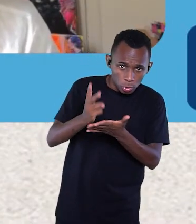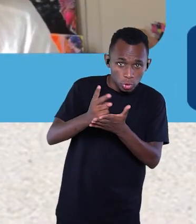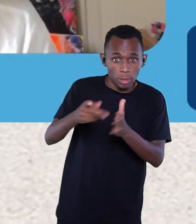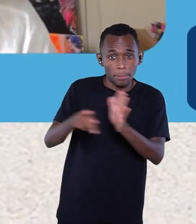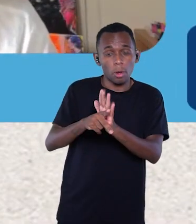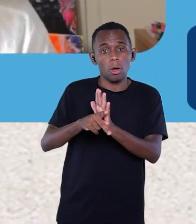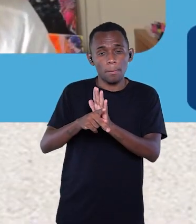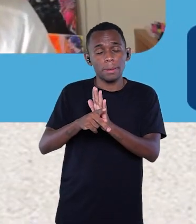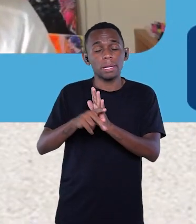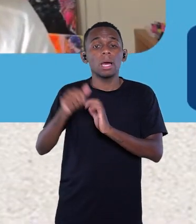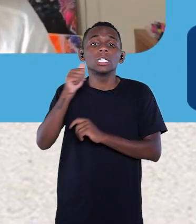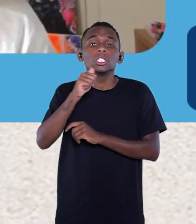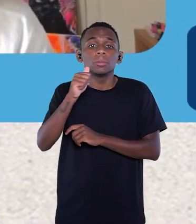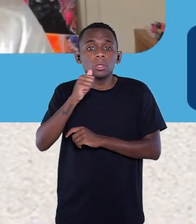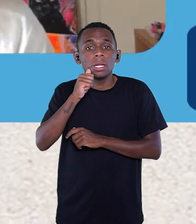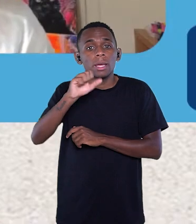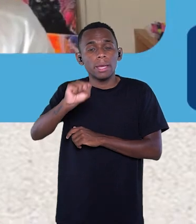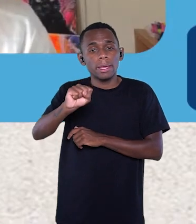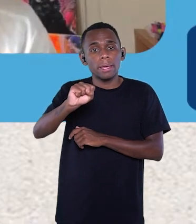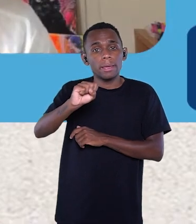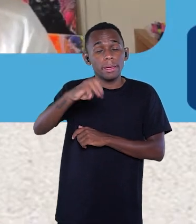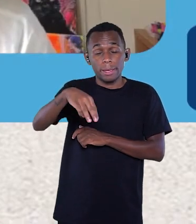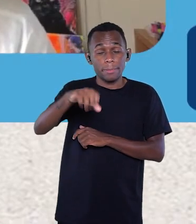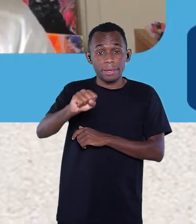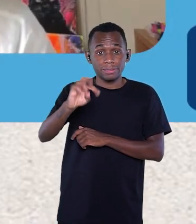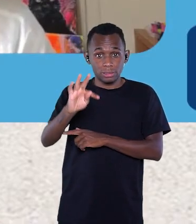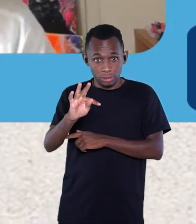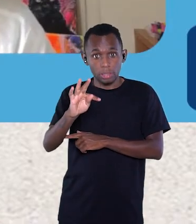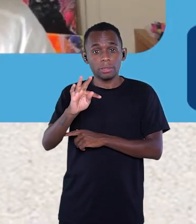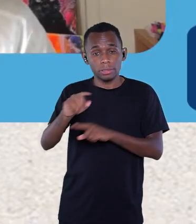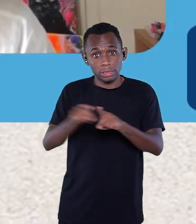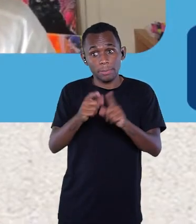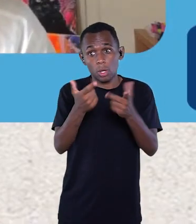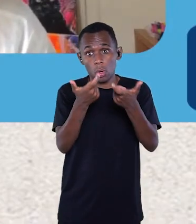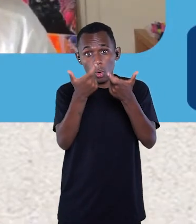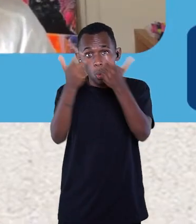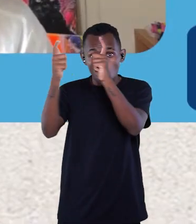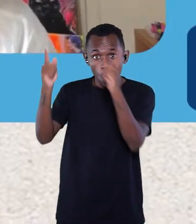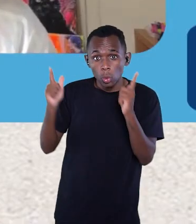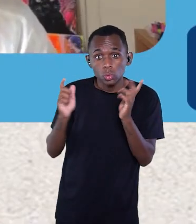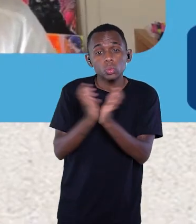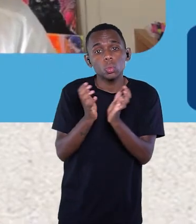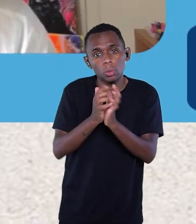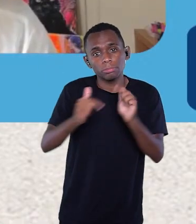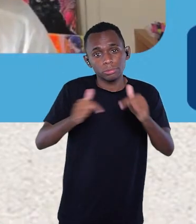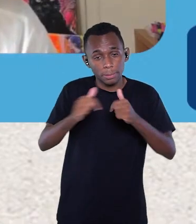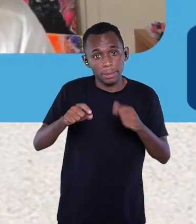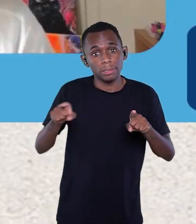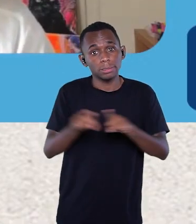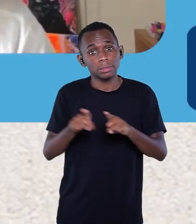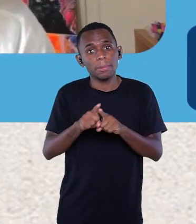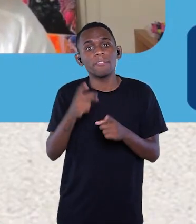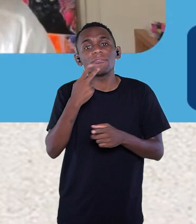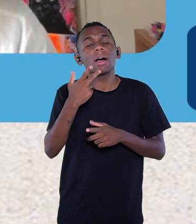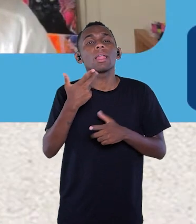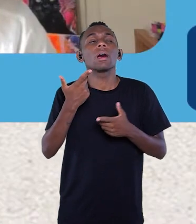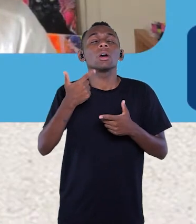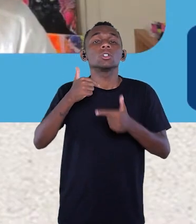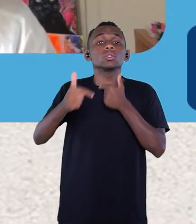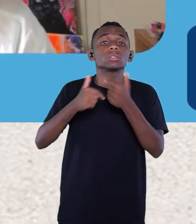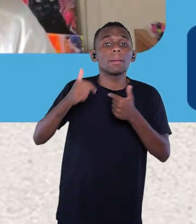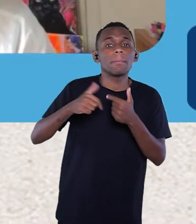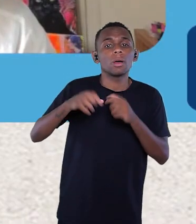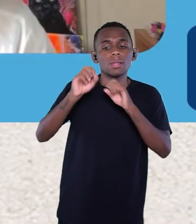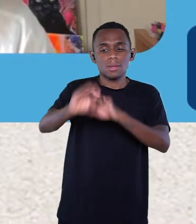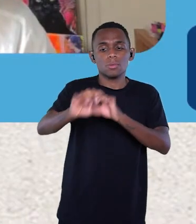com as mulheres do MST, né? Também, além de outros grupos, né, de poesia que você trabalha. E também falar sobre o seu